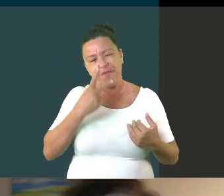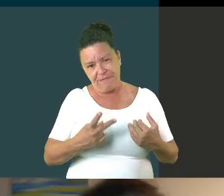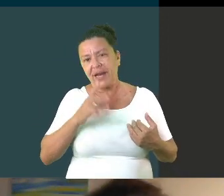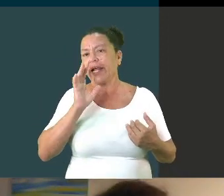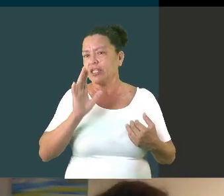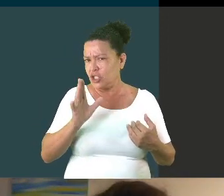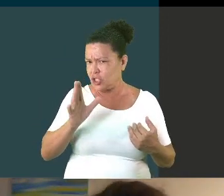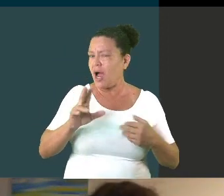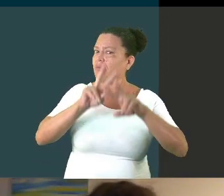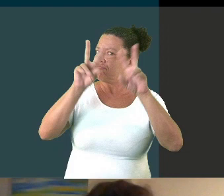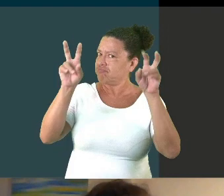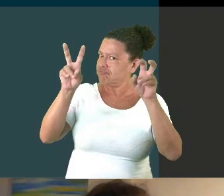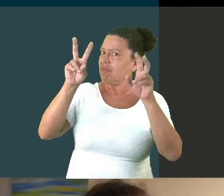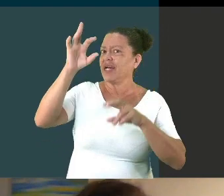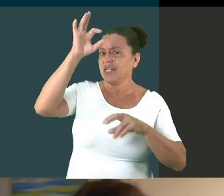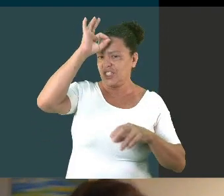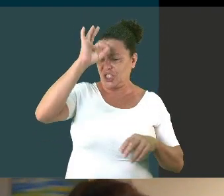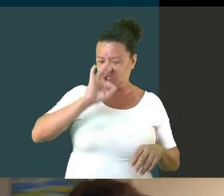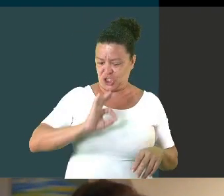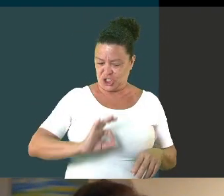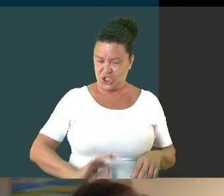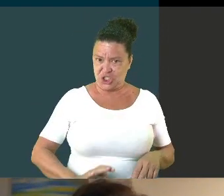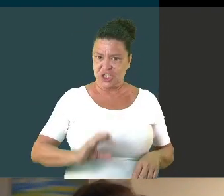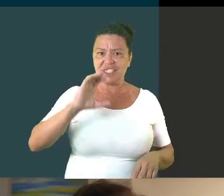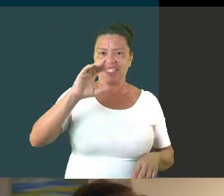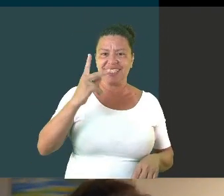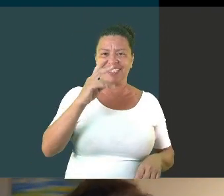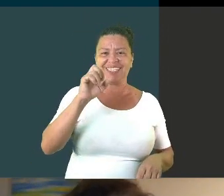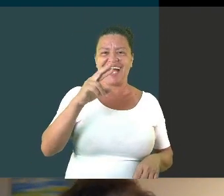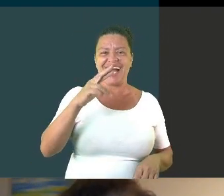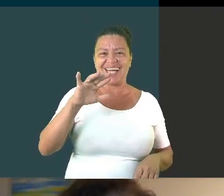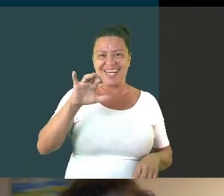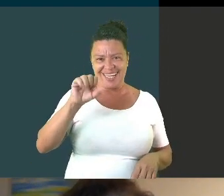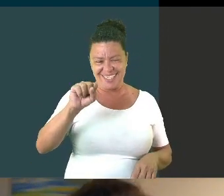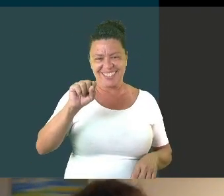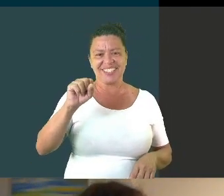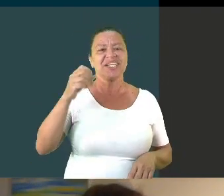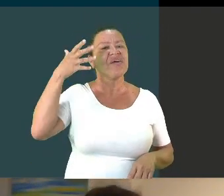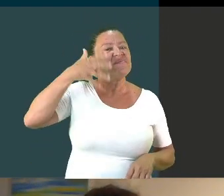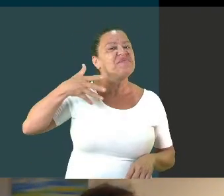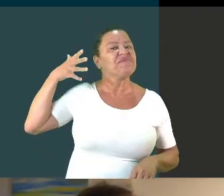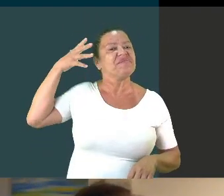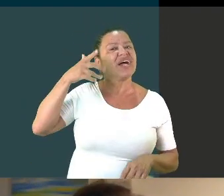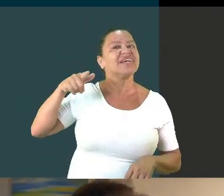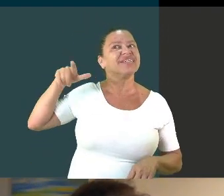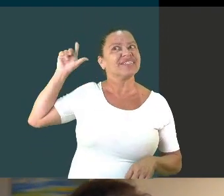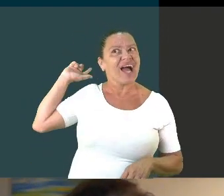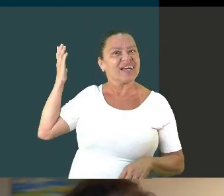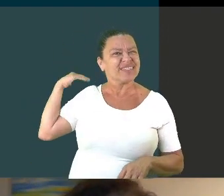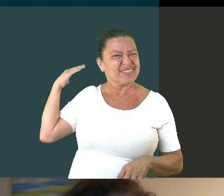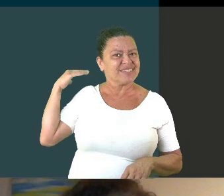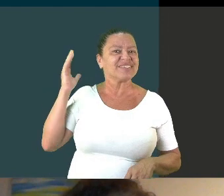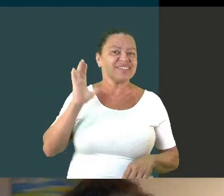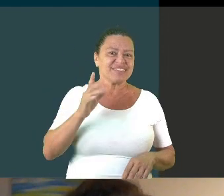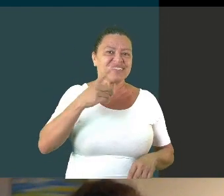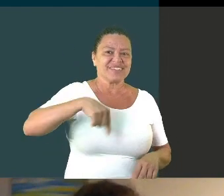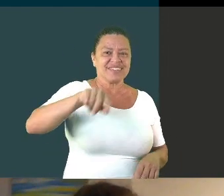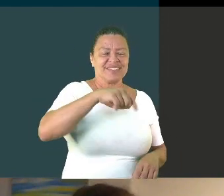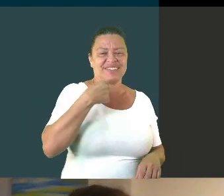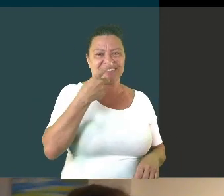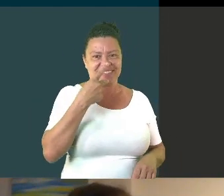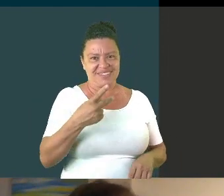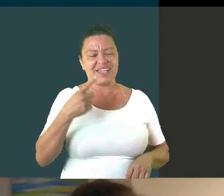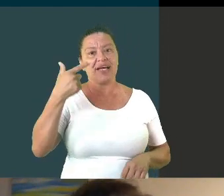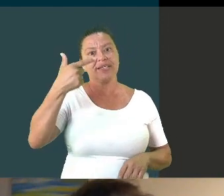os chakras também nas nossas palestras anteriores, principalmente na que nós mencionamos